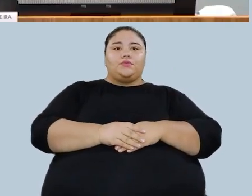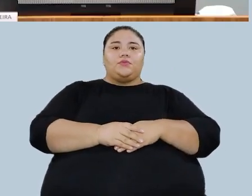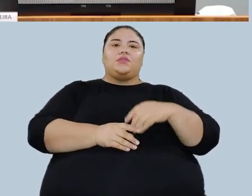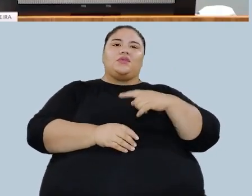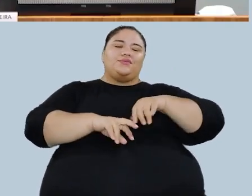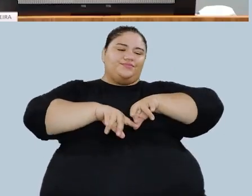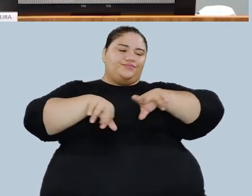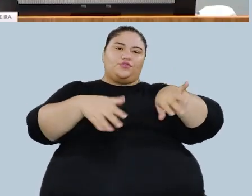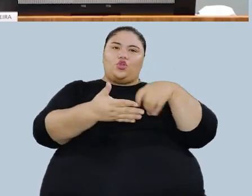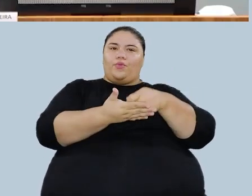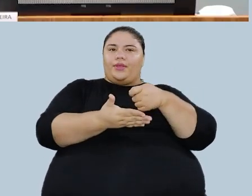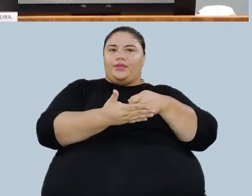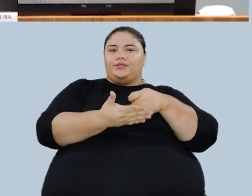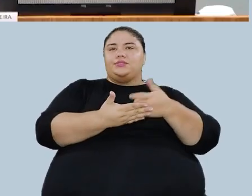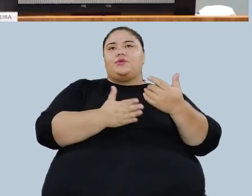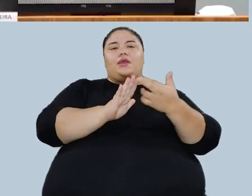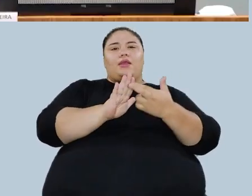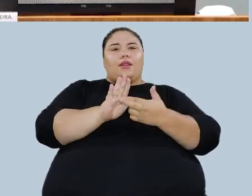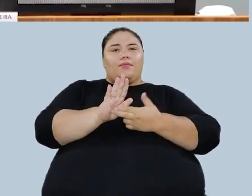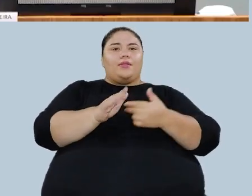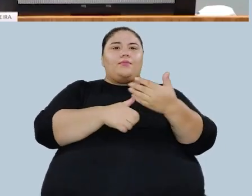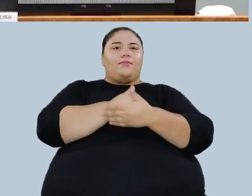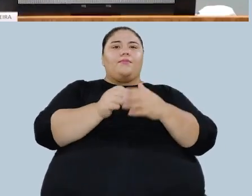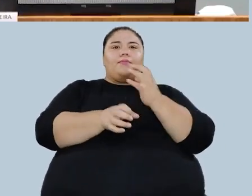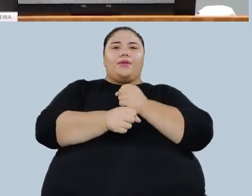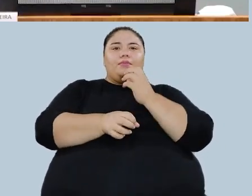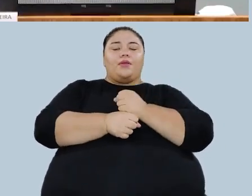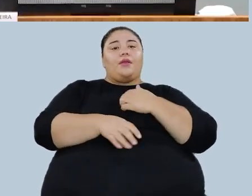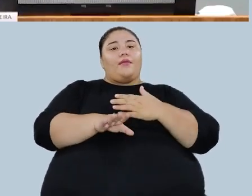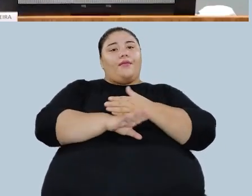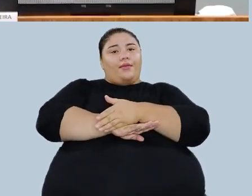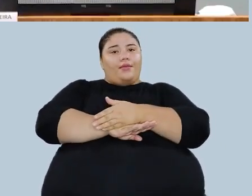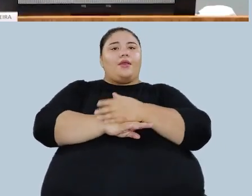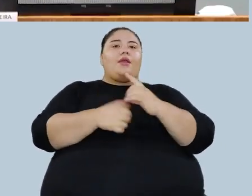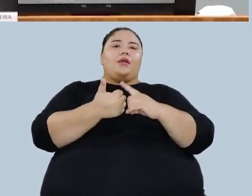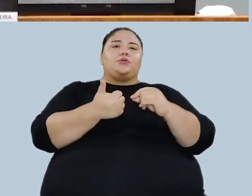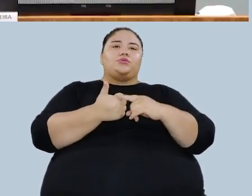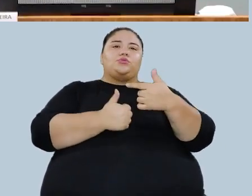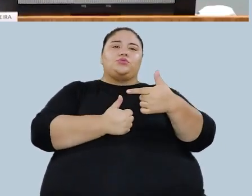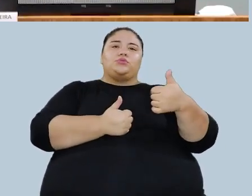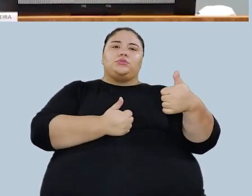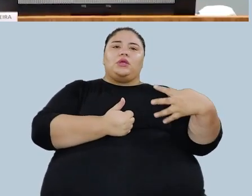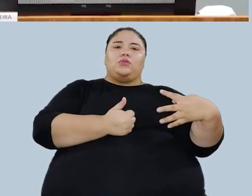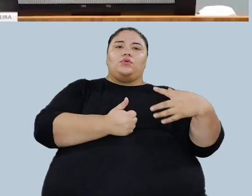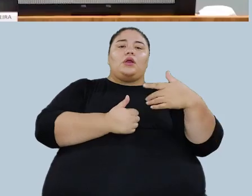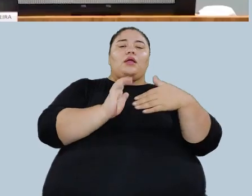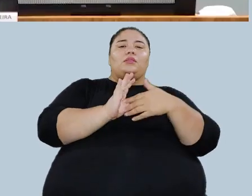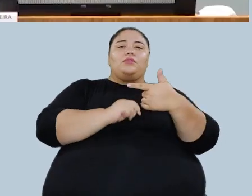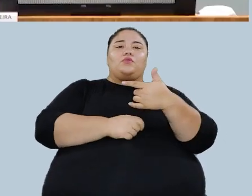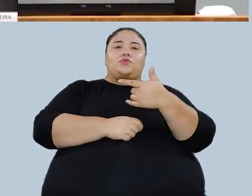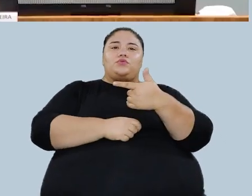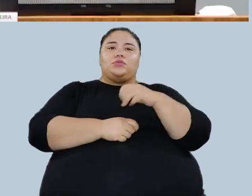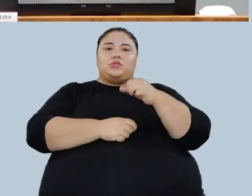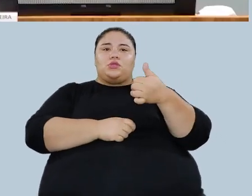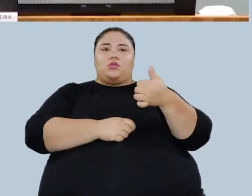há uma série de obrigações da base de cálculo, daquilo que entra na base de cálculo no artigo 214 a 219,